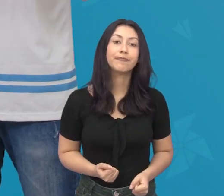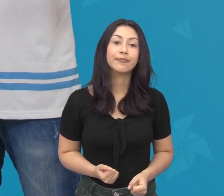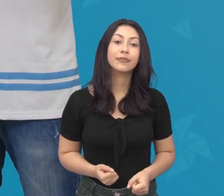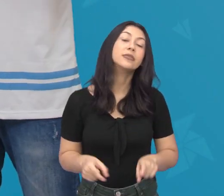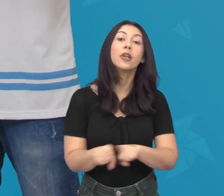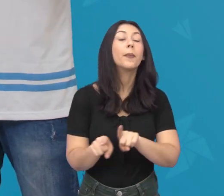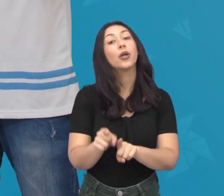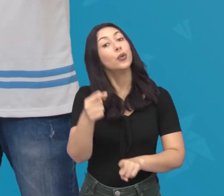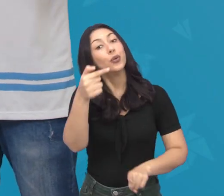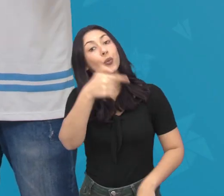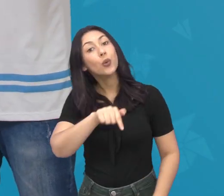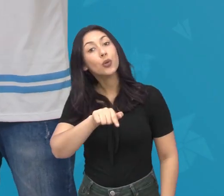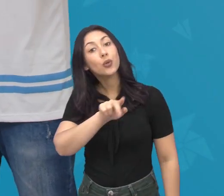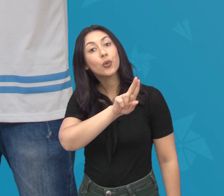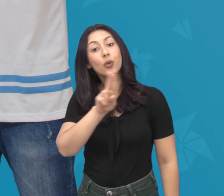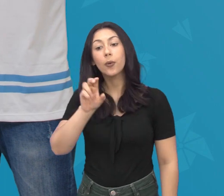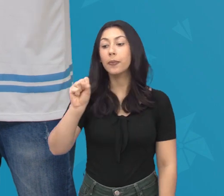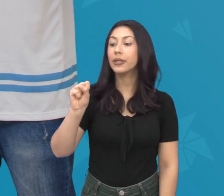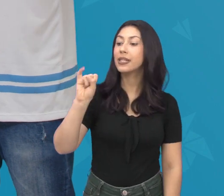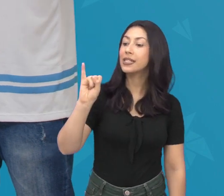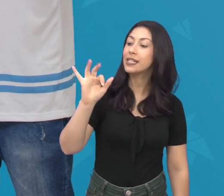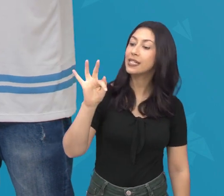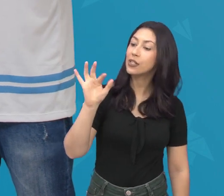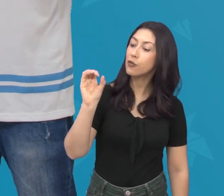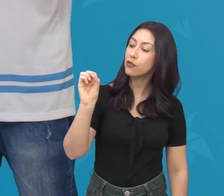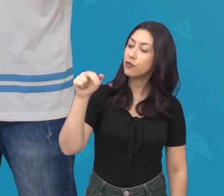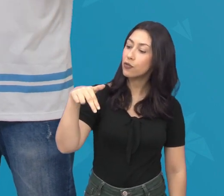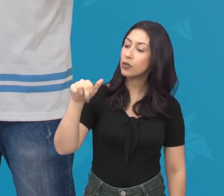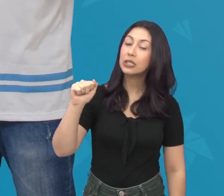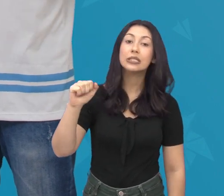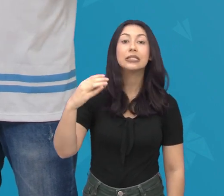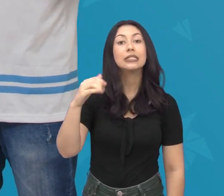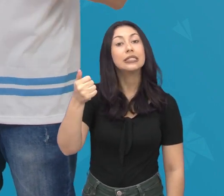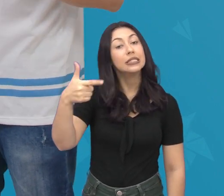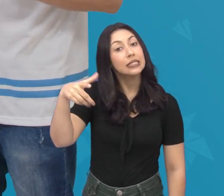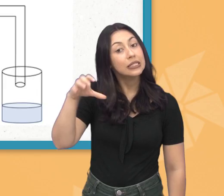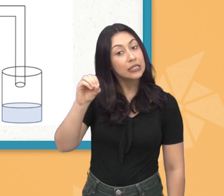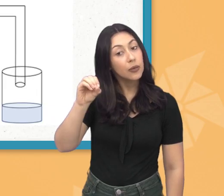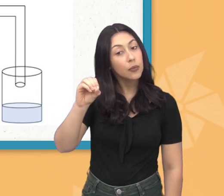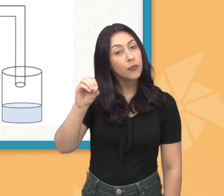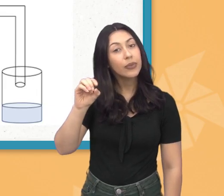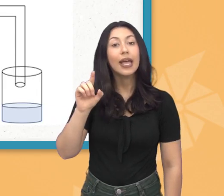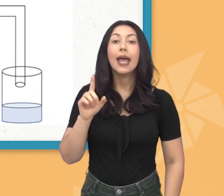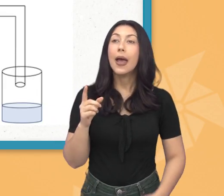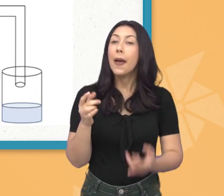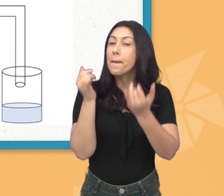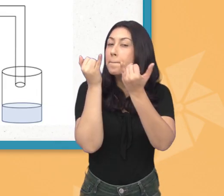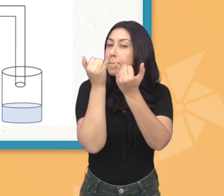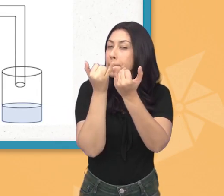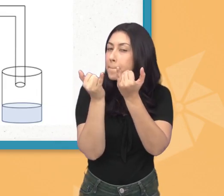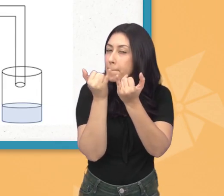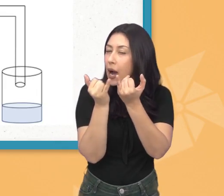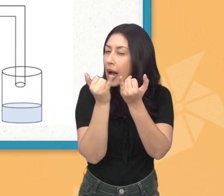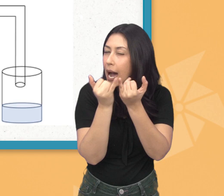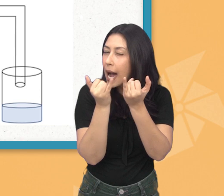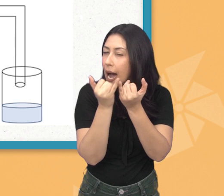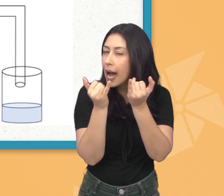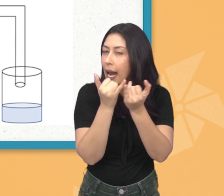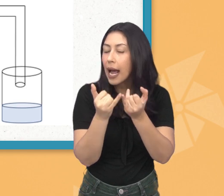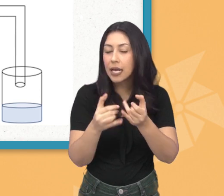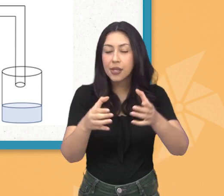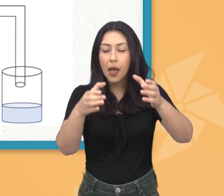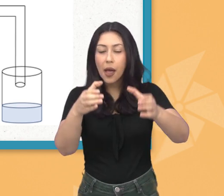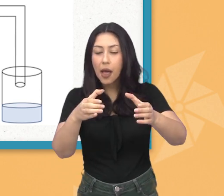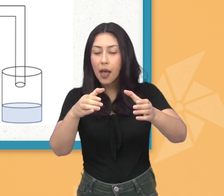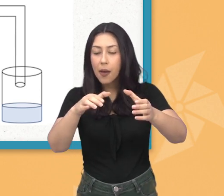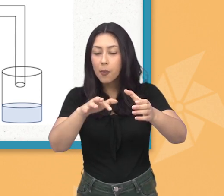Temos a sifonação, que como eu dei o plus aqui agora há pouco, né, que ela é uma forma de um tipo de decantação, né, parecido com a